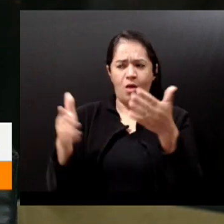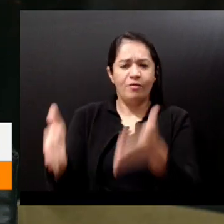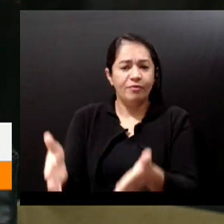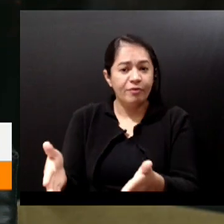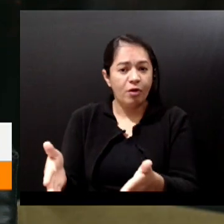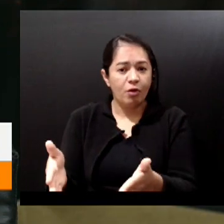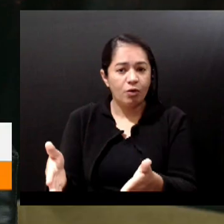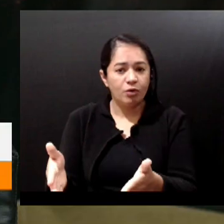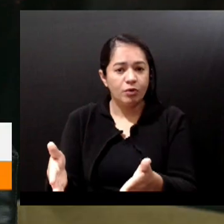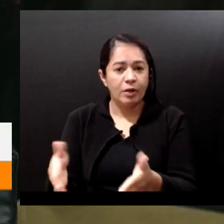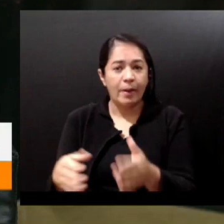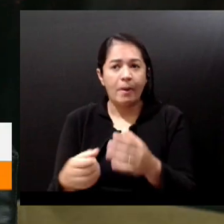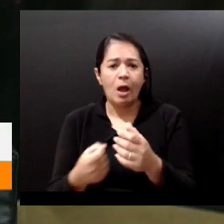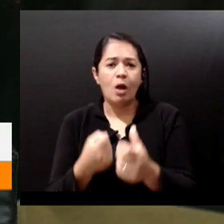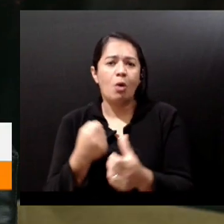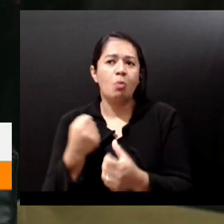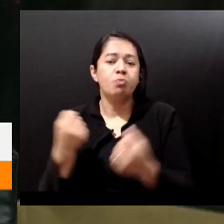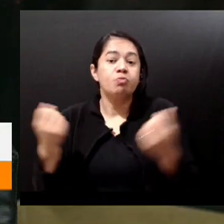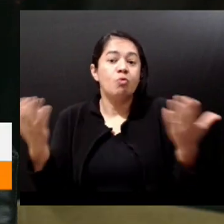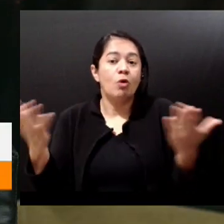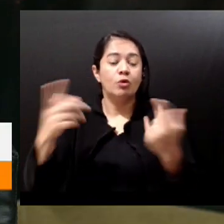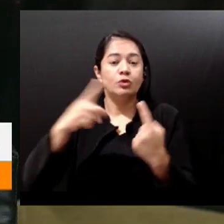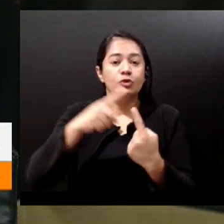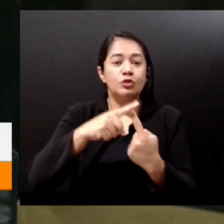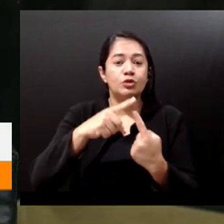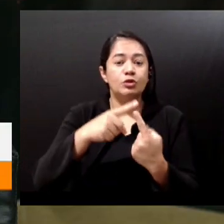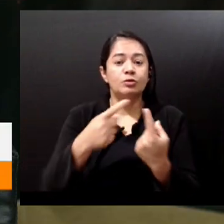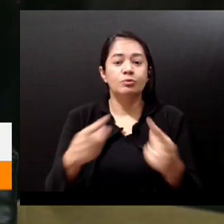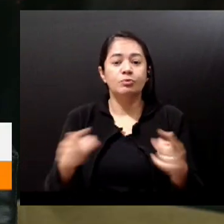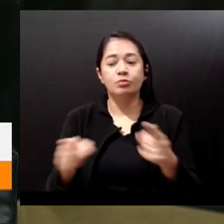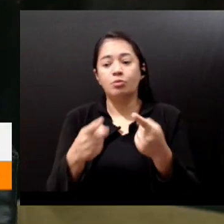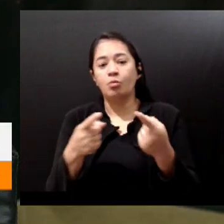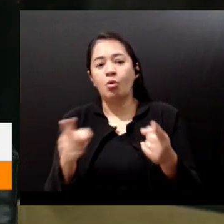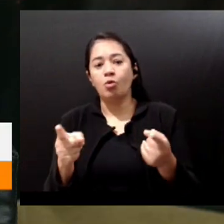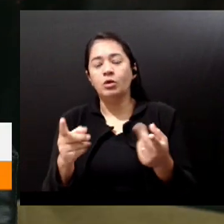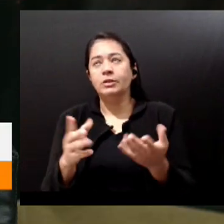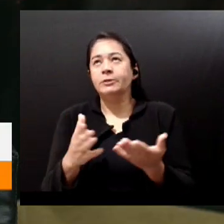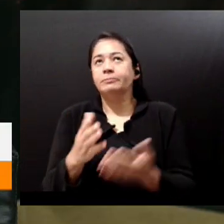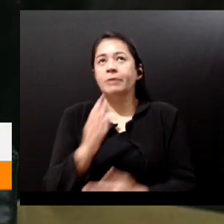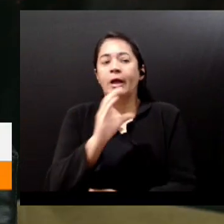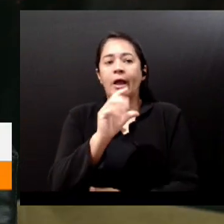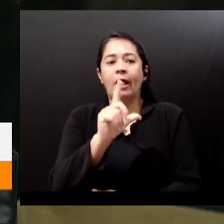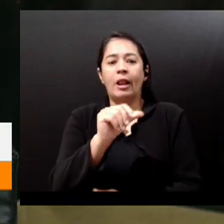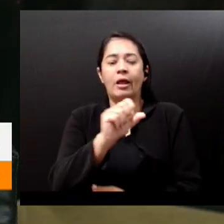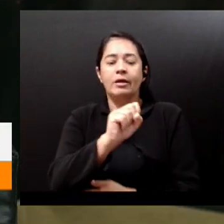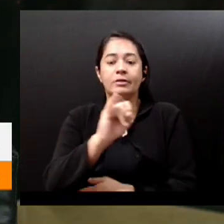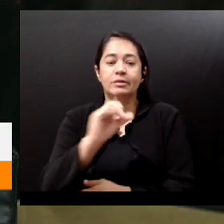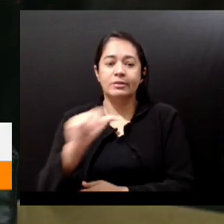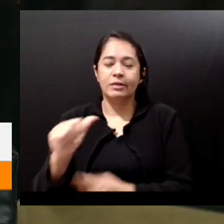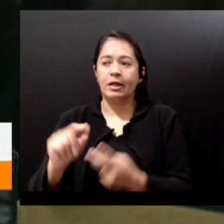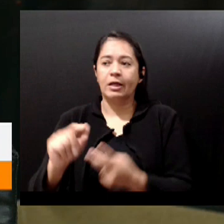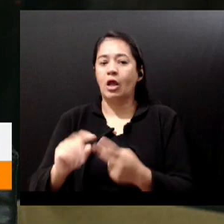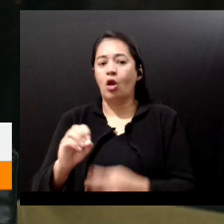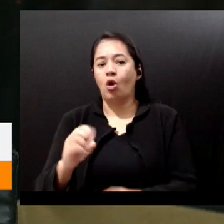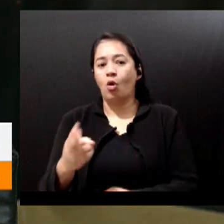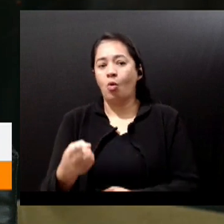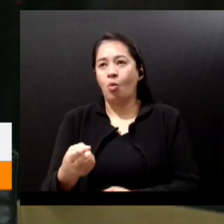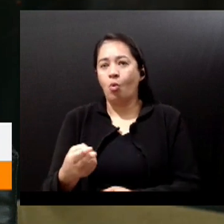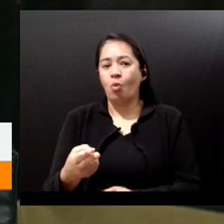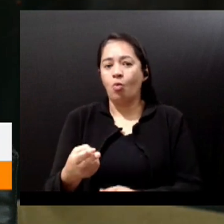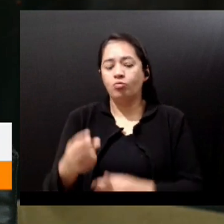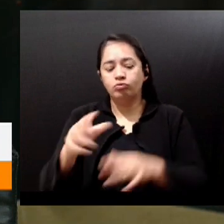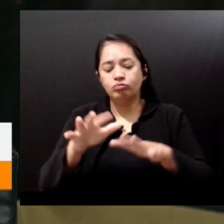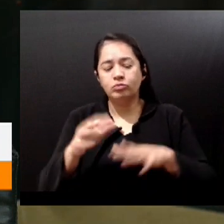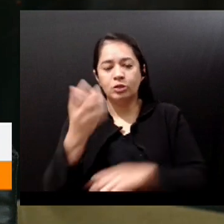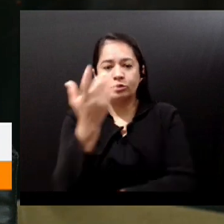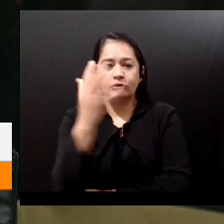de música, né? Música clássica ou música ambiental, tem associação aí a níveis mais altos de